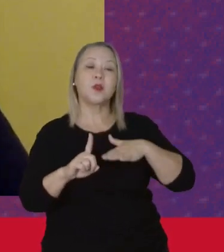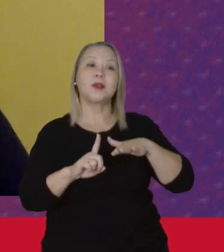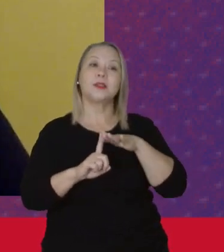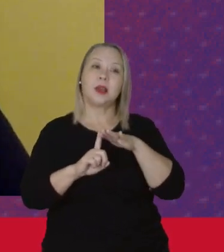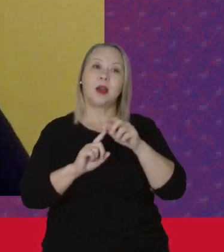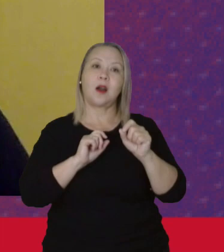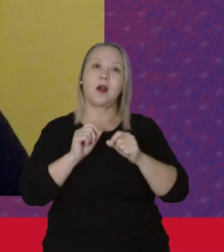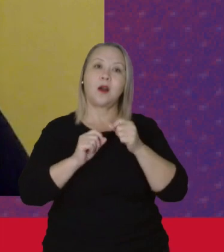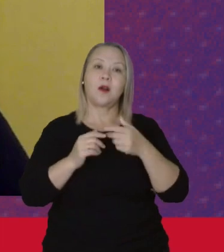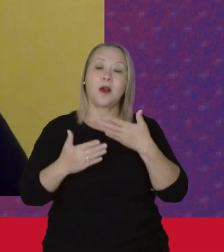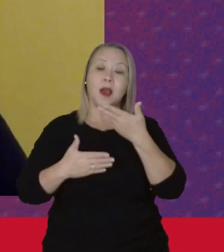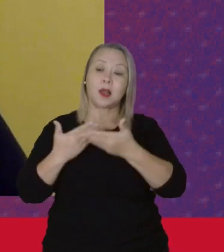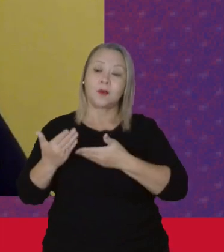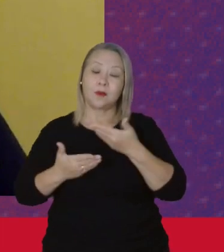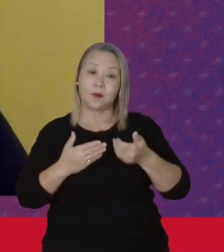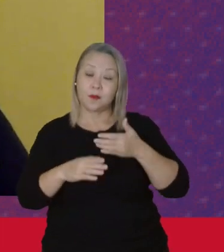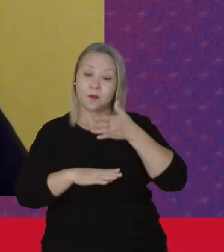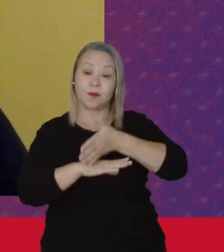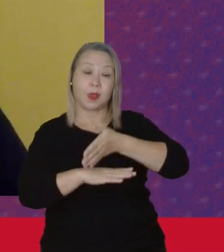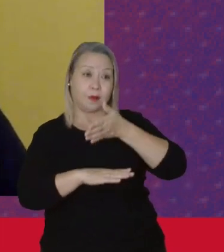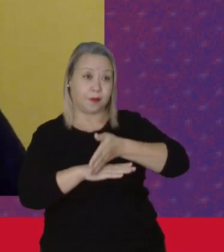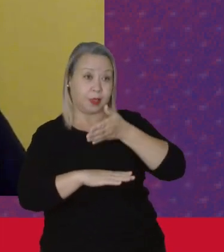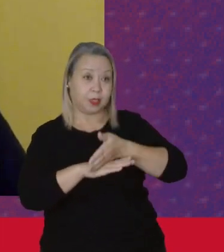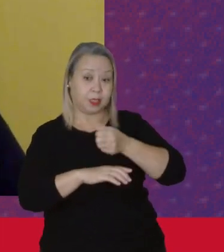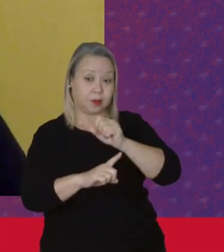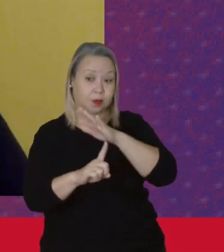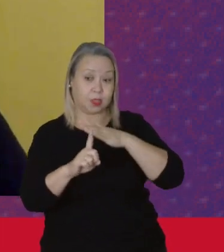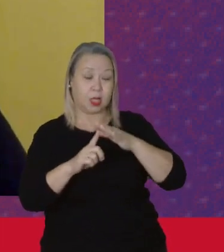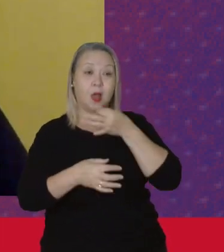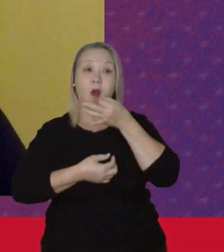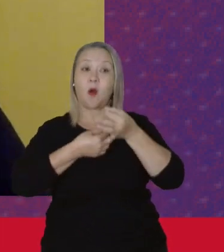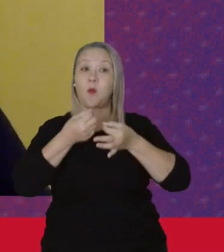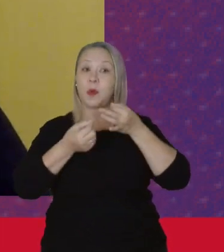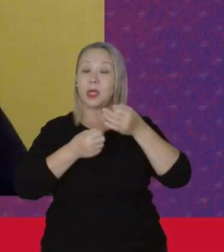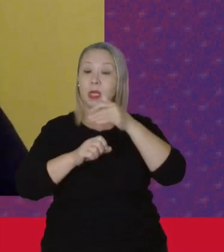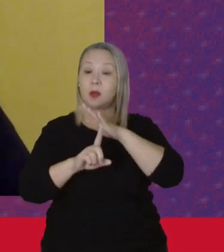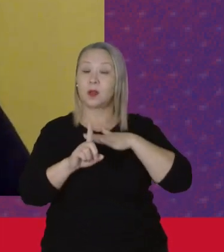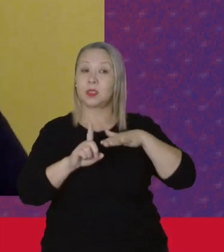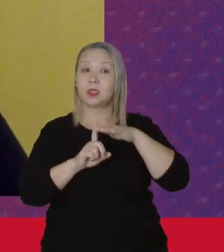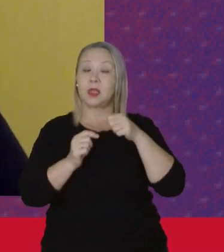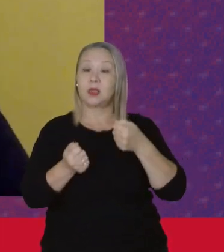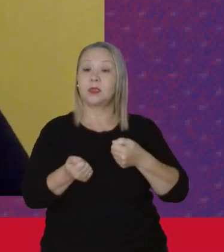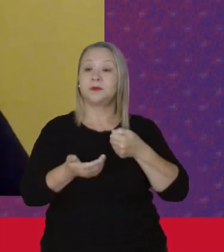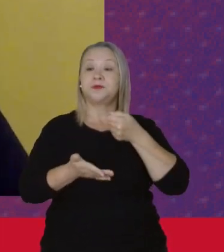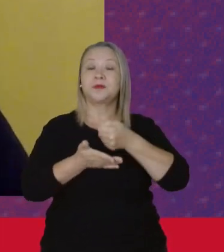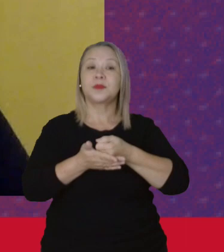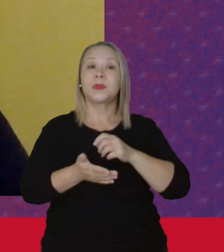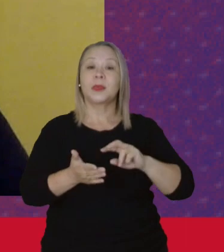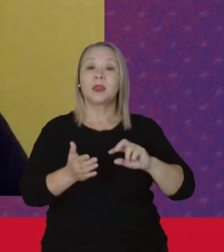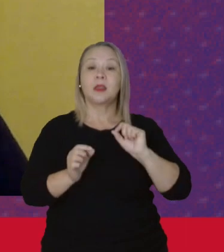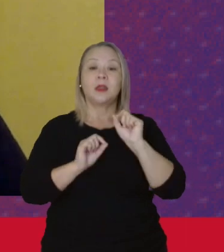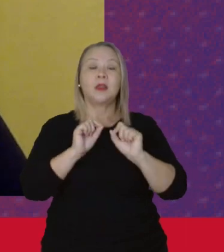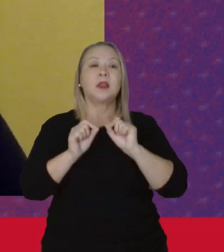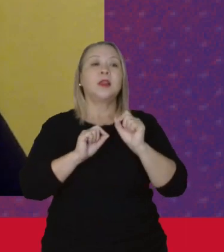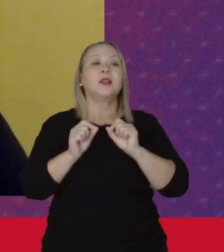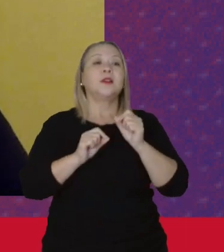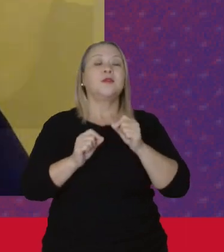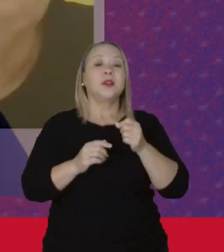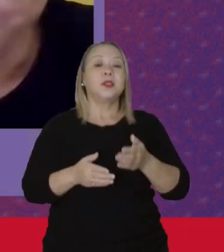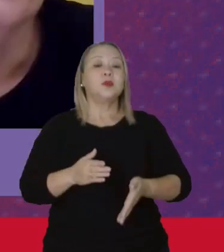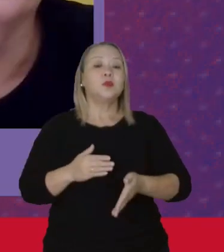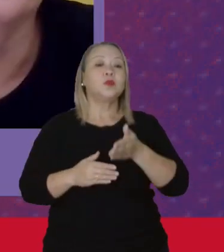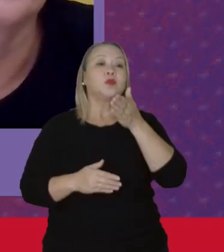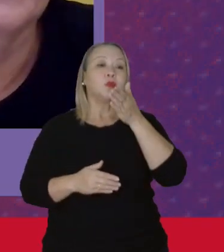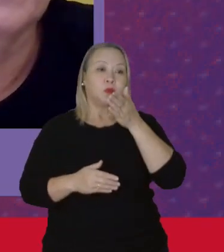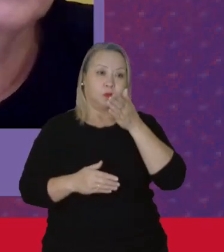é a intervenção da sociedade, é a opinião da sociedade, definindo os rumos das políticas públicas.